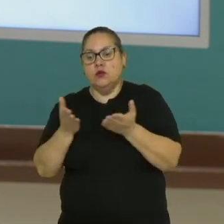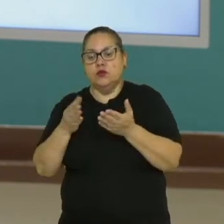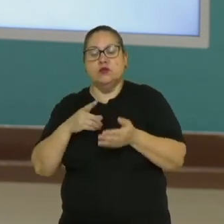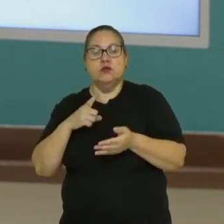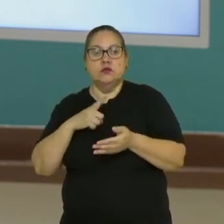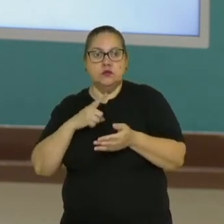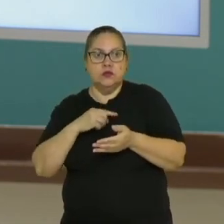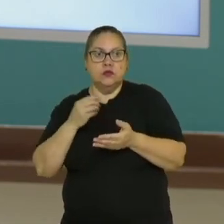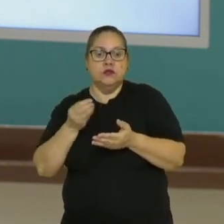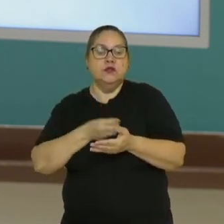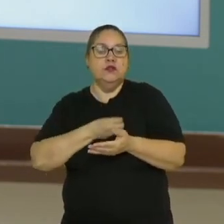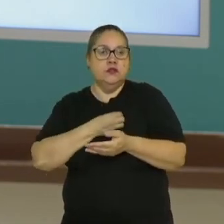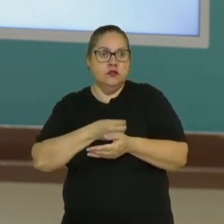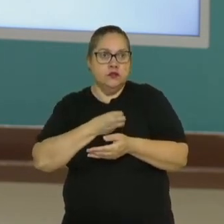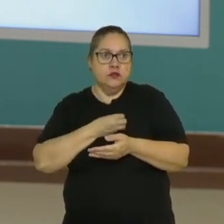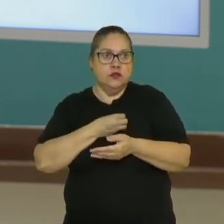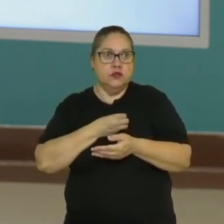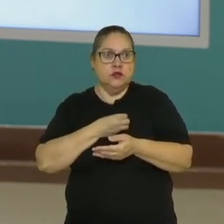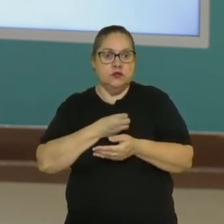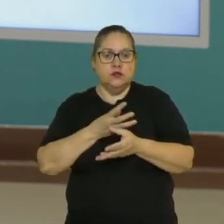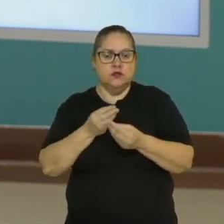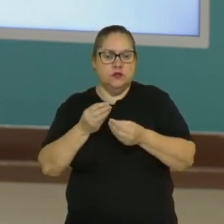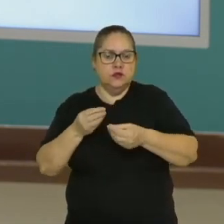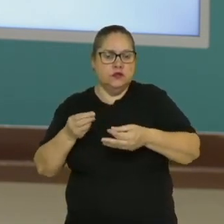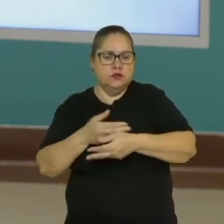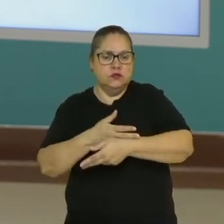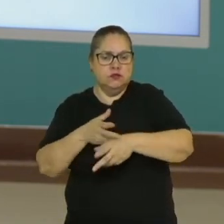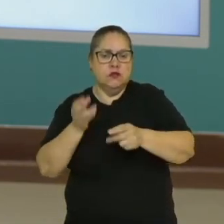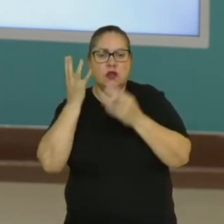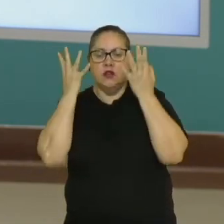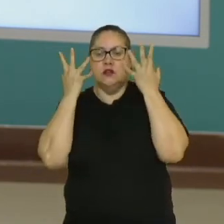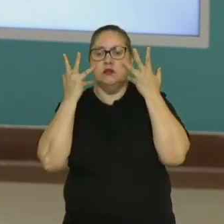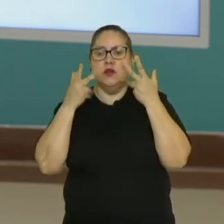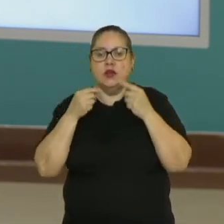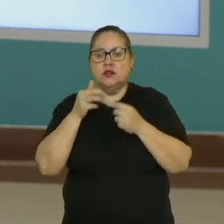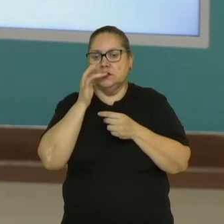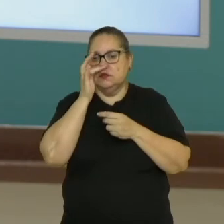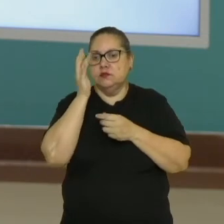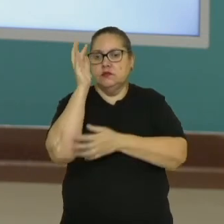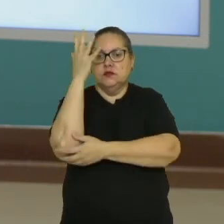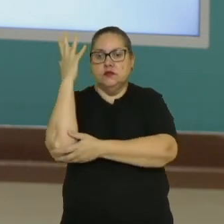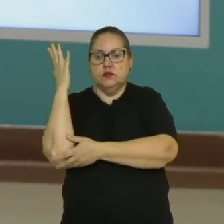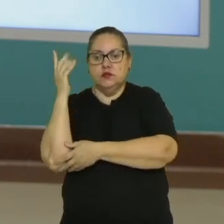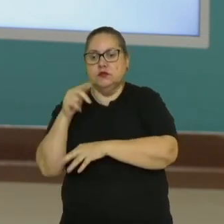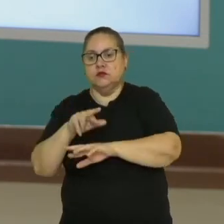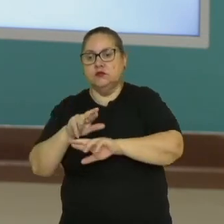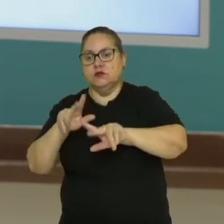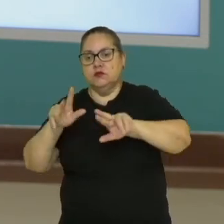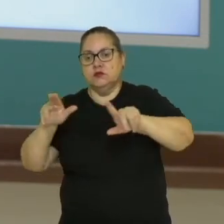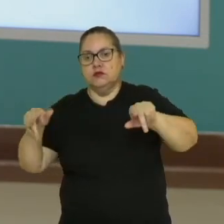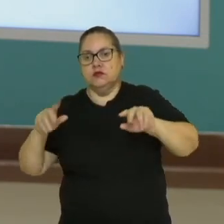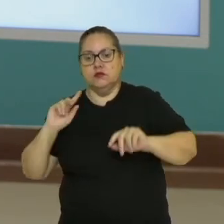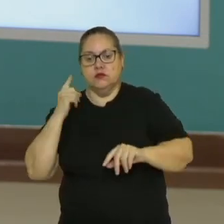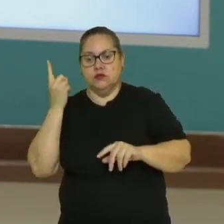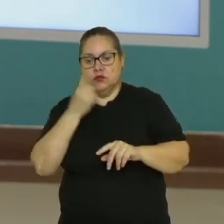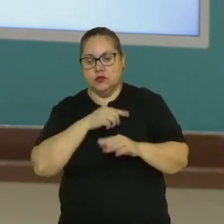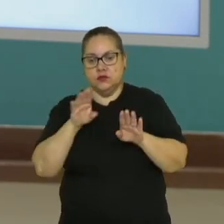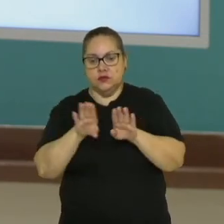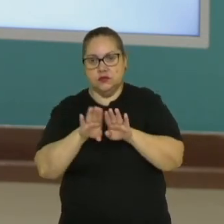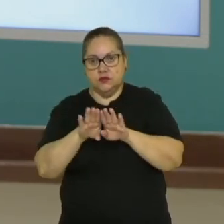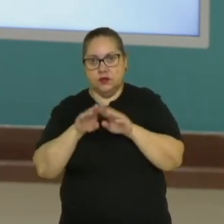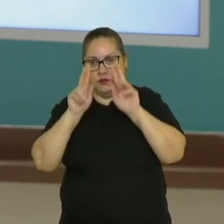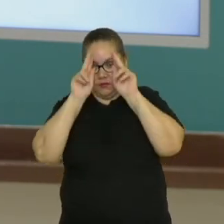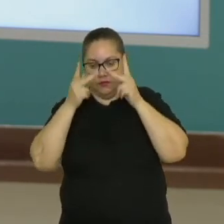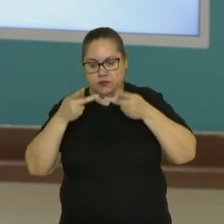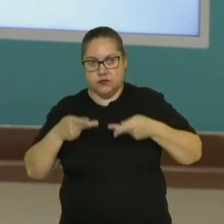temos a presença de vida. Vários seres, animais, vegetais, entre outros, incluindo nós, seres